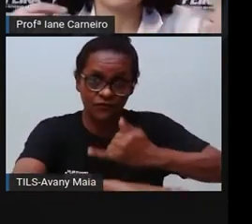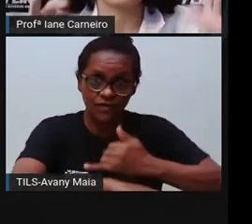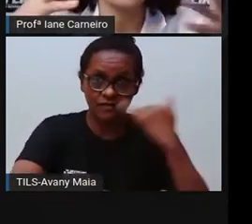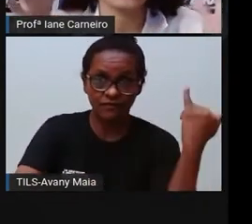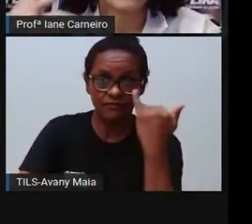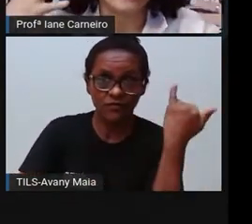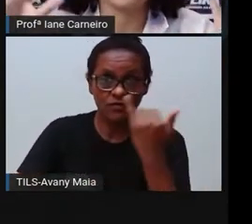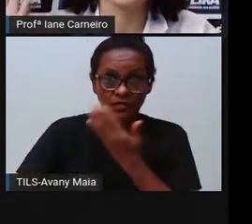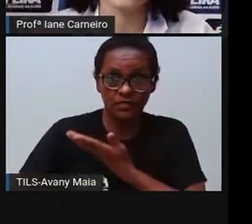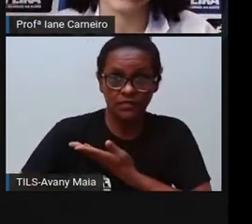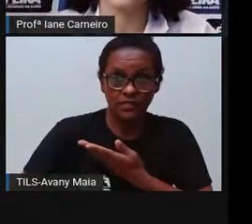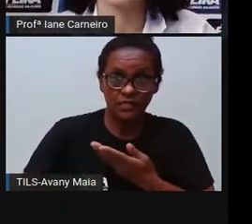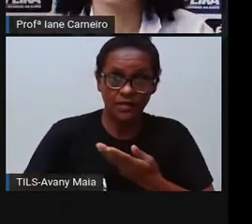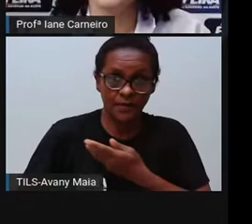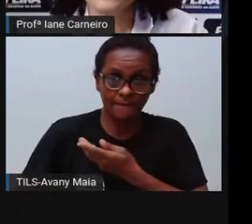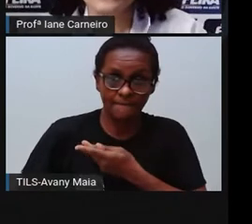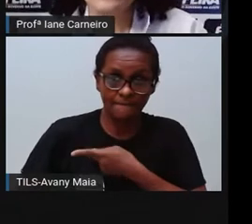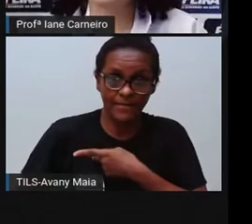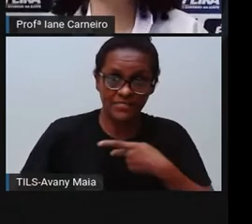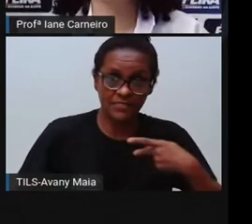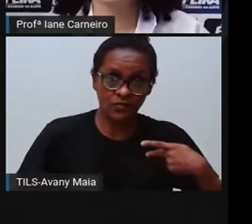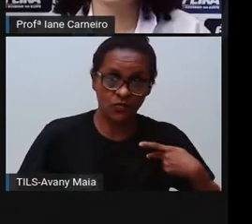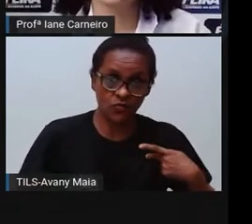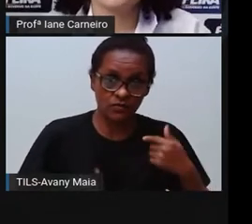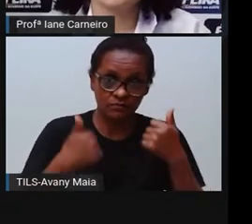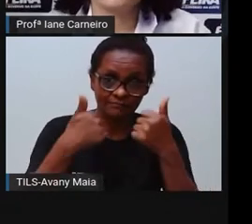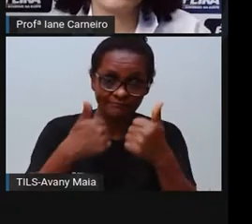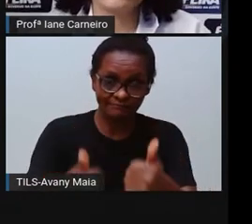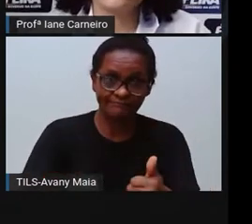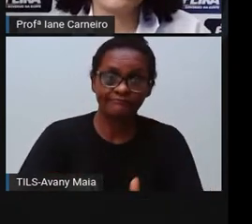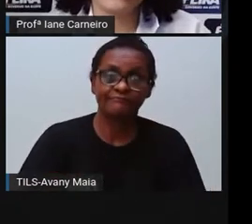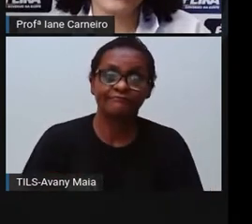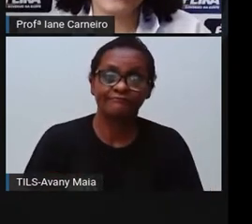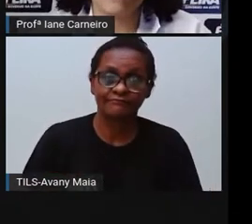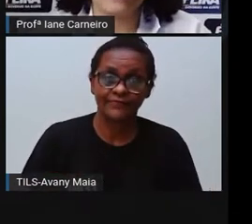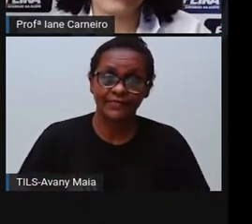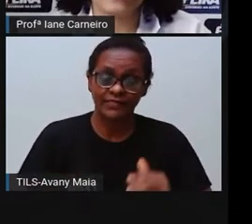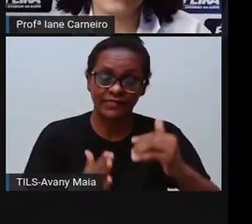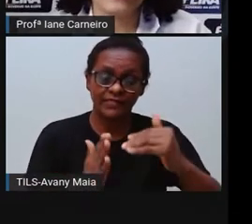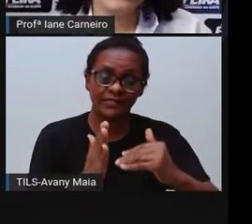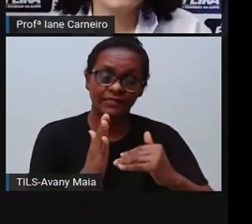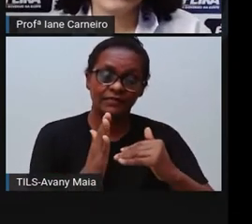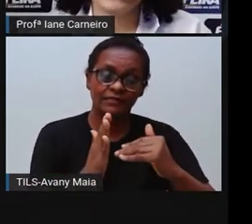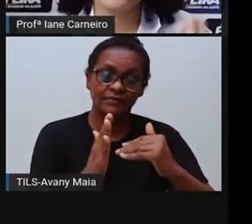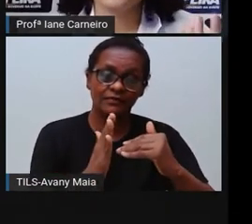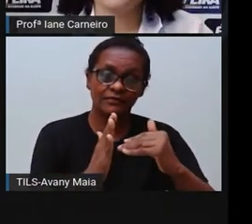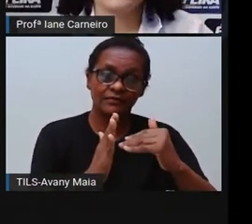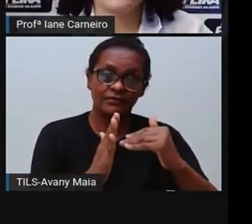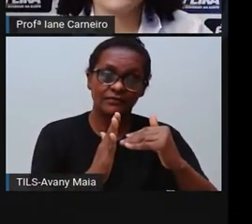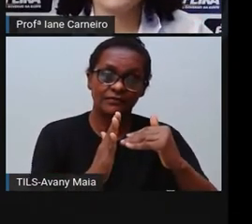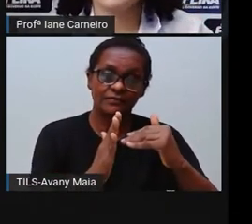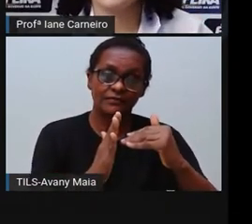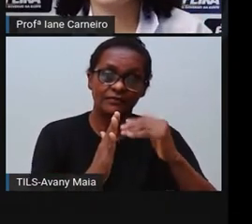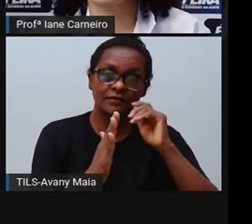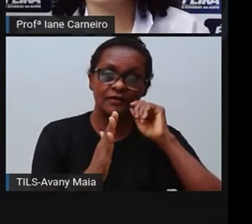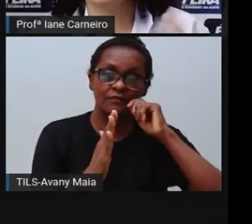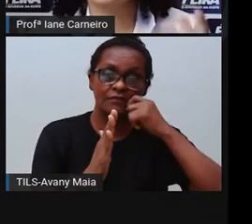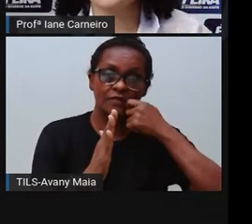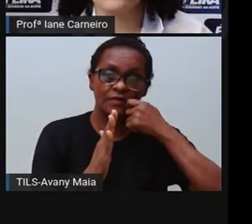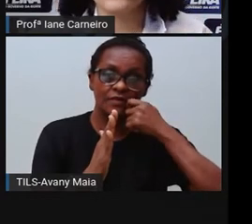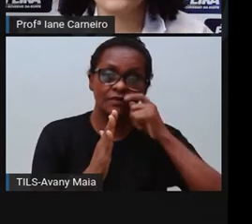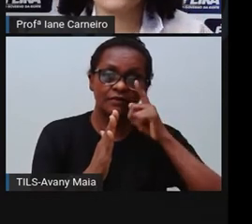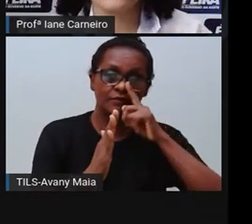aí você pode comer à vontade. Aí subindo mais na pirâmide, ó, nessa parte aqui, tem os pães, né? Tem